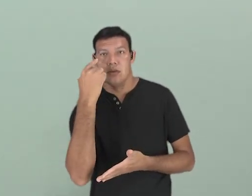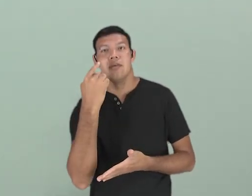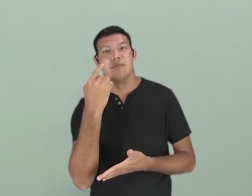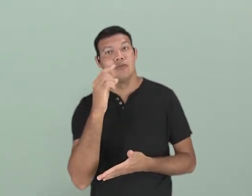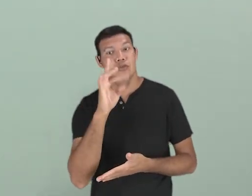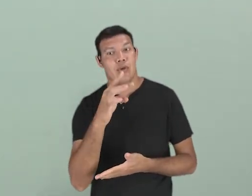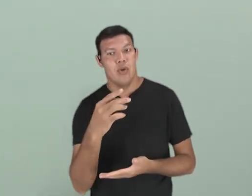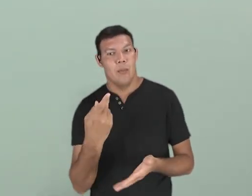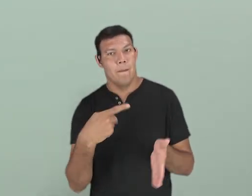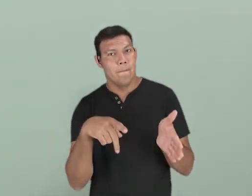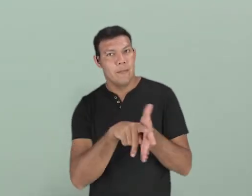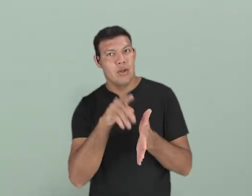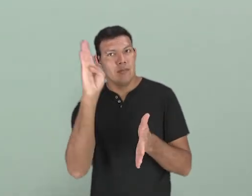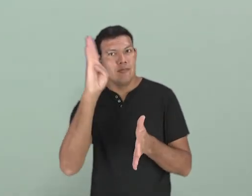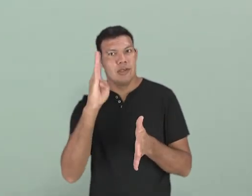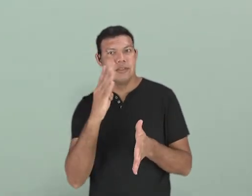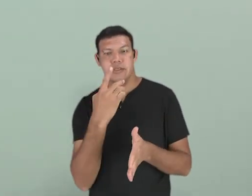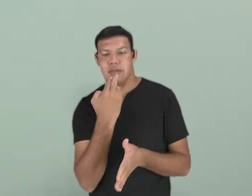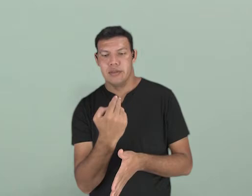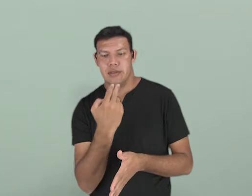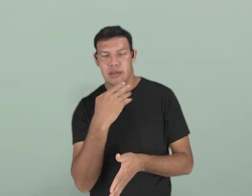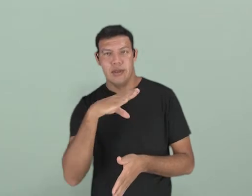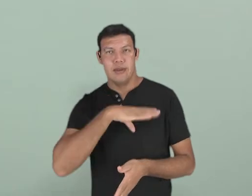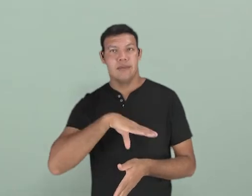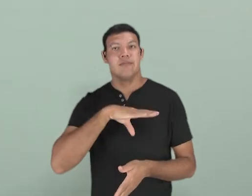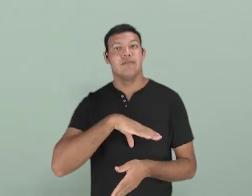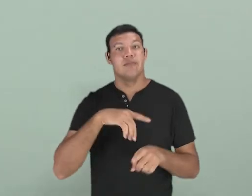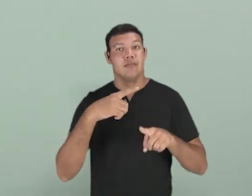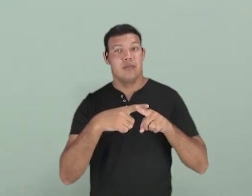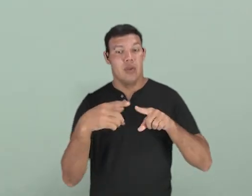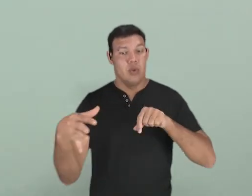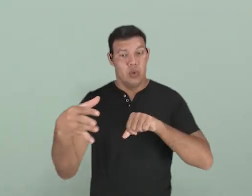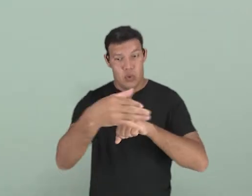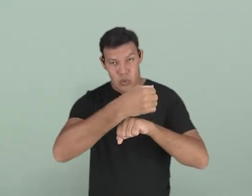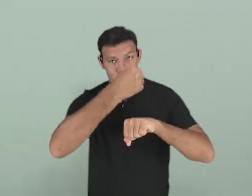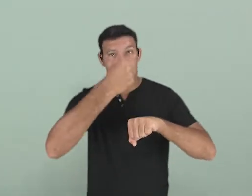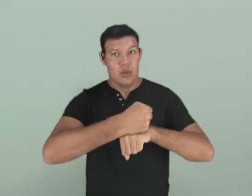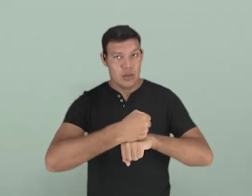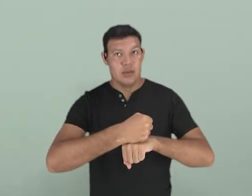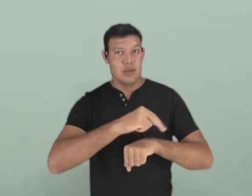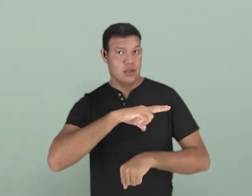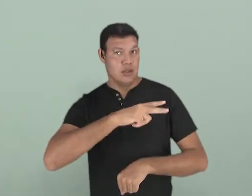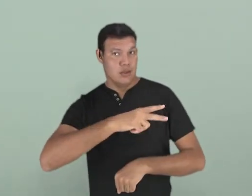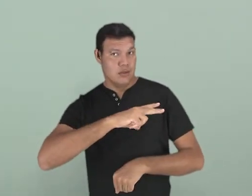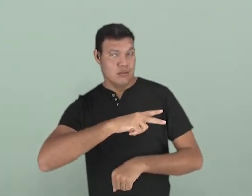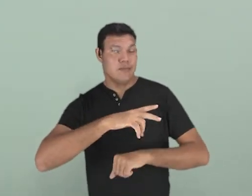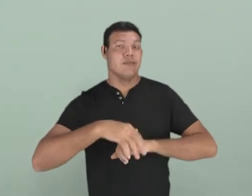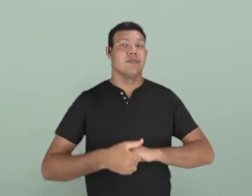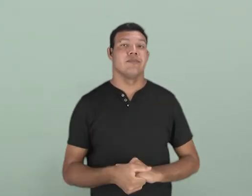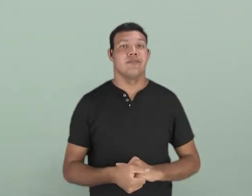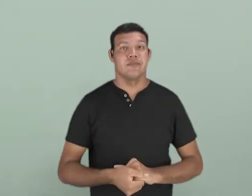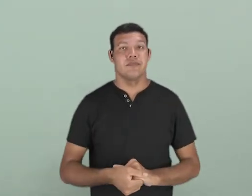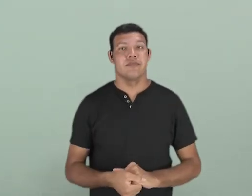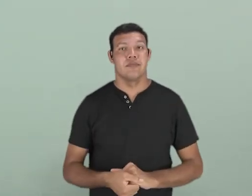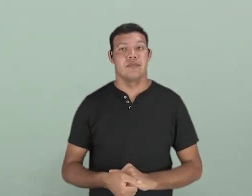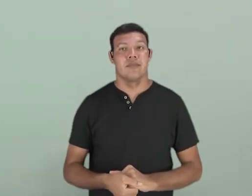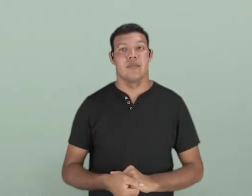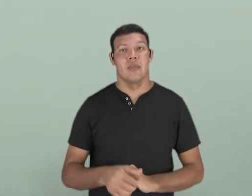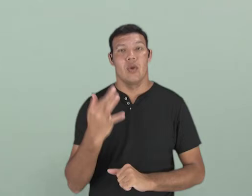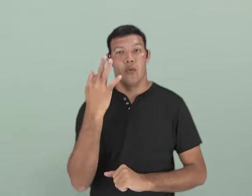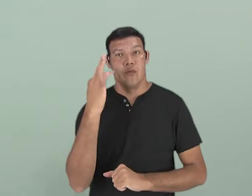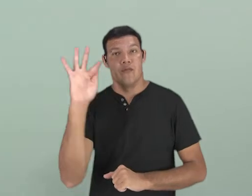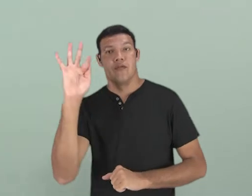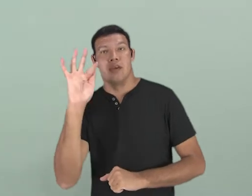português, por causa da nossa colonização. Fomos colonizados pelos portugueses. Aí nós vamos ter aí o francês, vamos